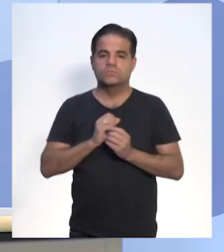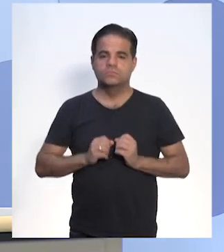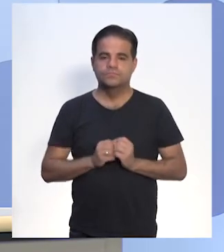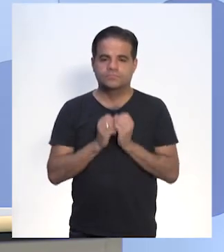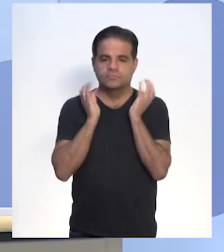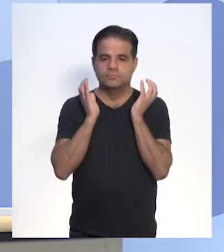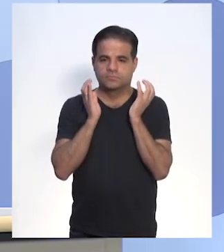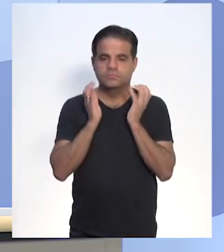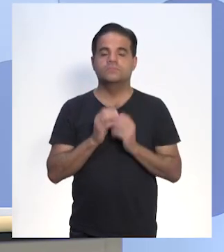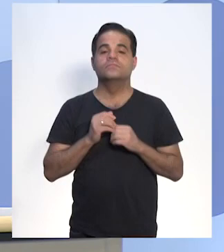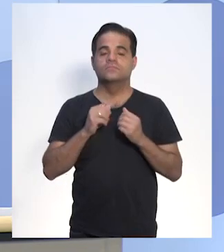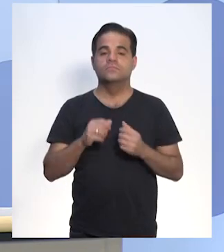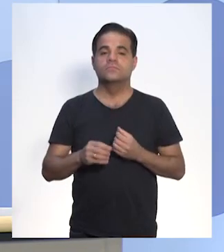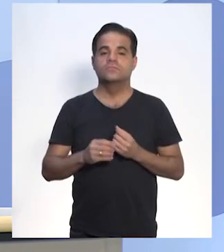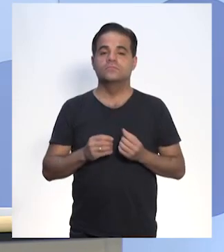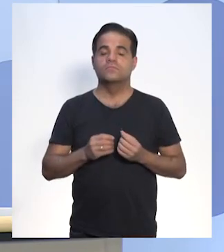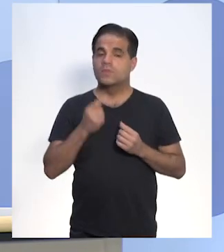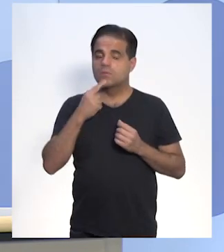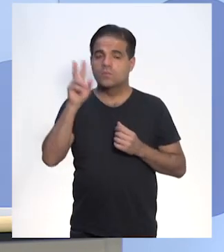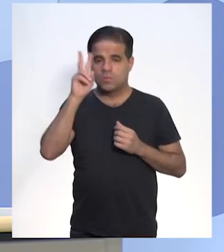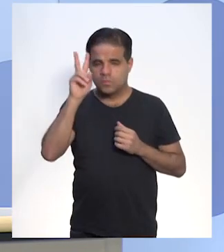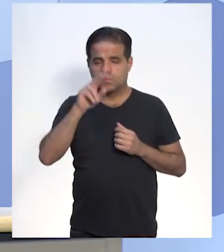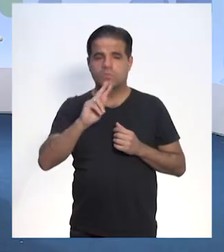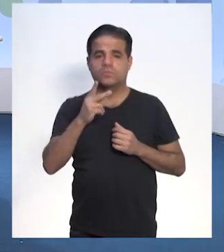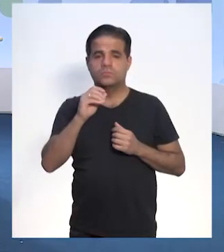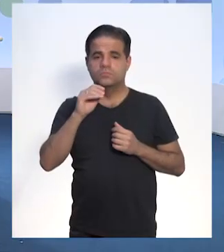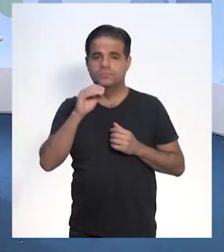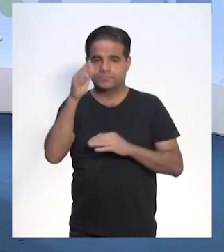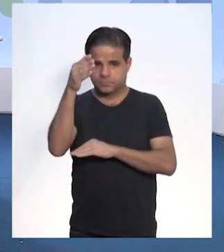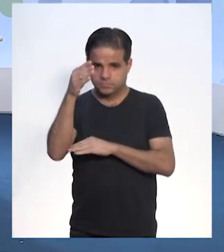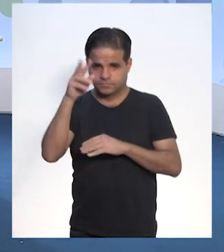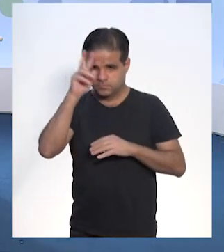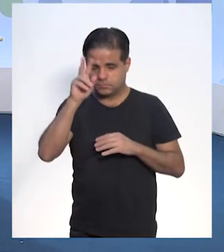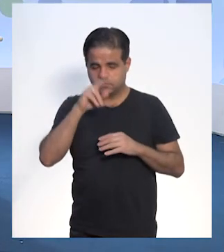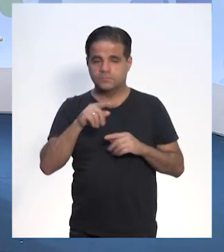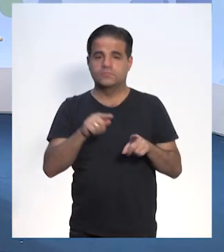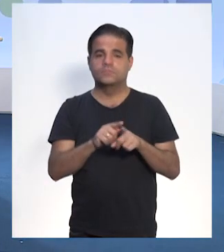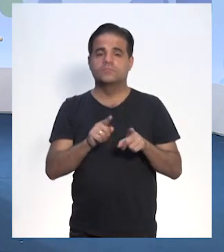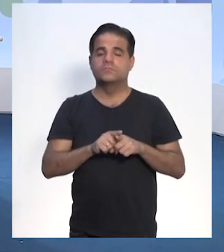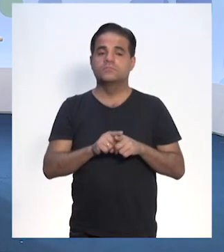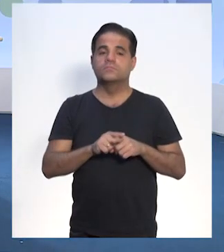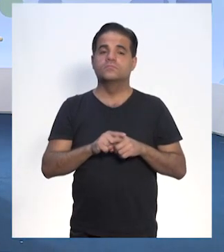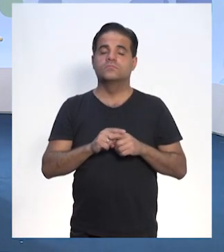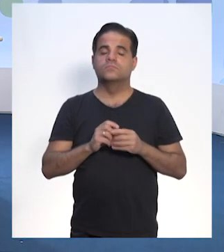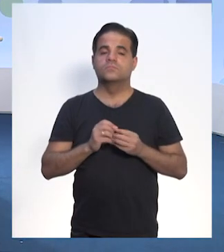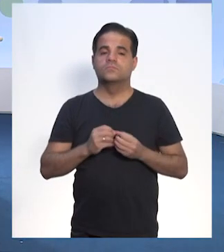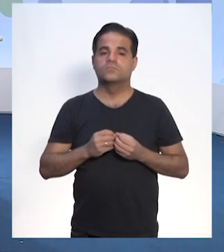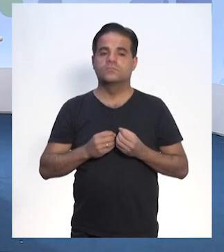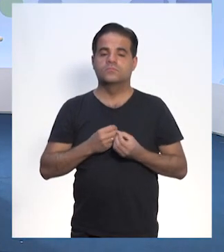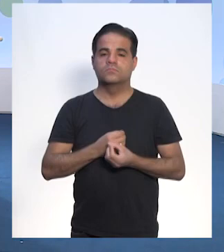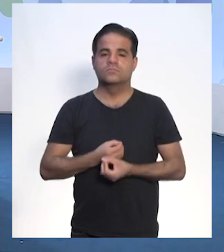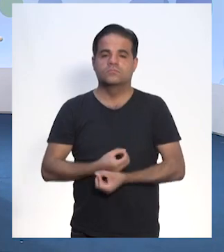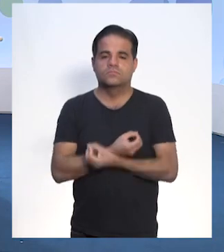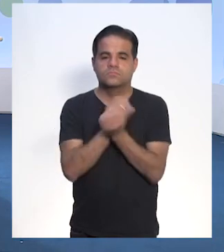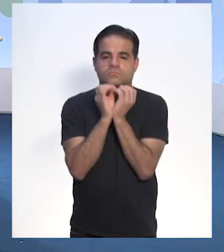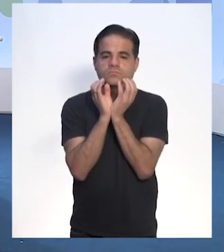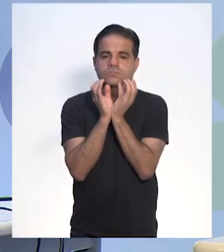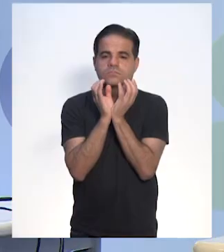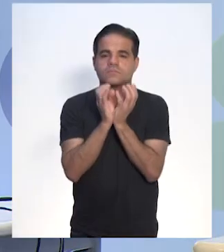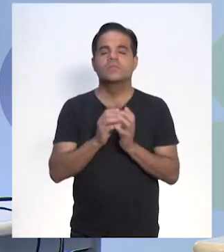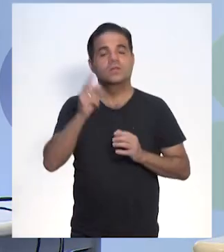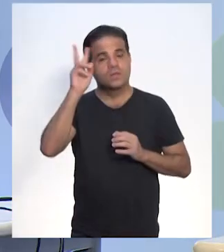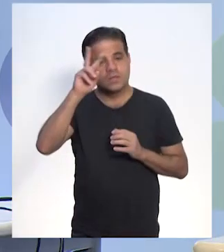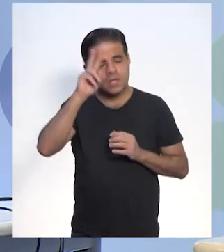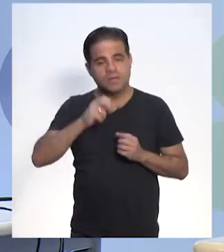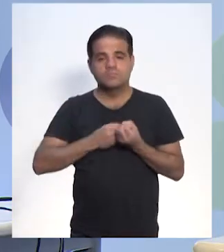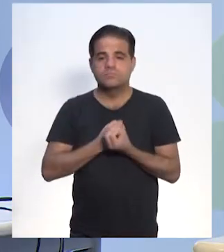lá, então... A Procleonice lembrou de Otelo também, da infância dela. Shakespeare, né? Você vê como eu sou próxima de Shakespeare, né, André? Porque